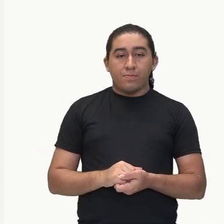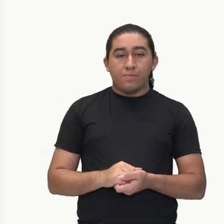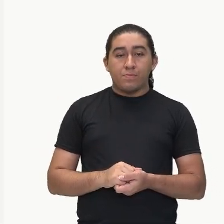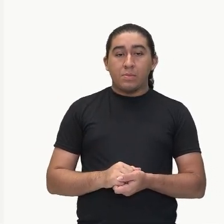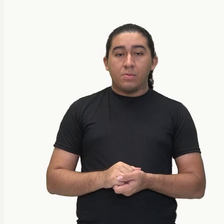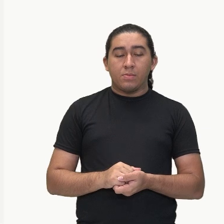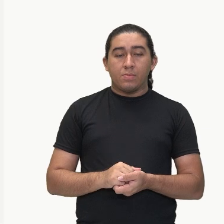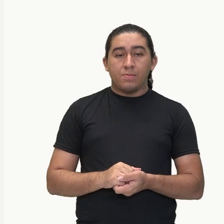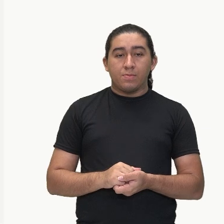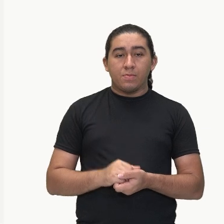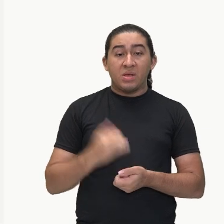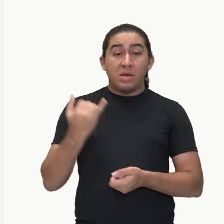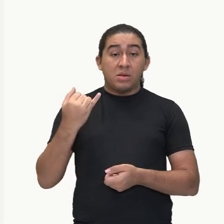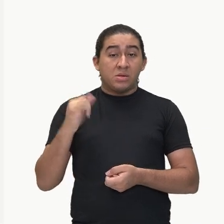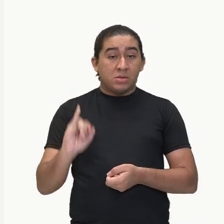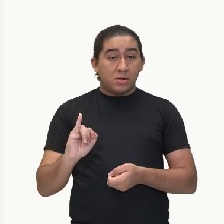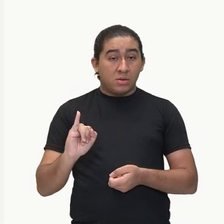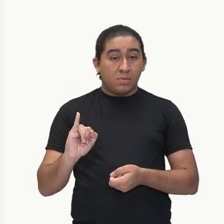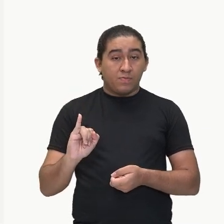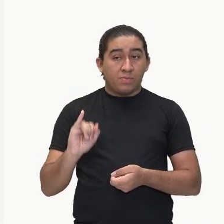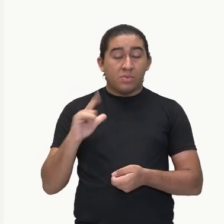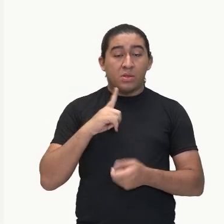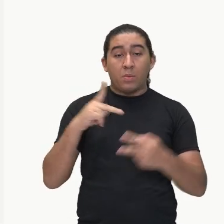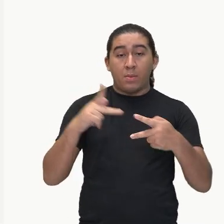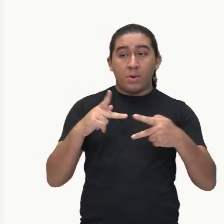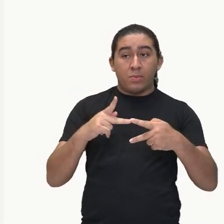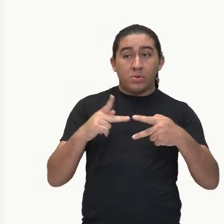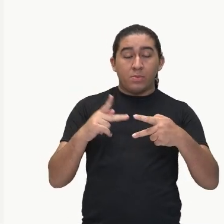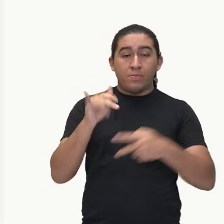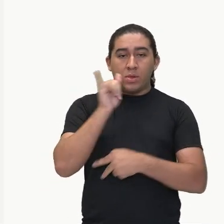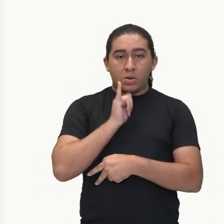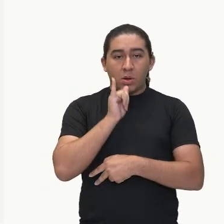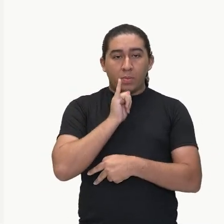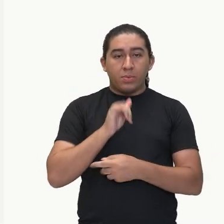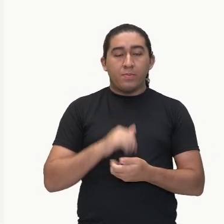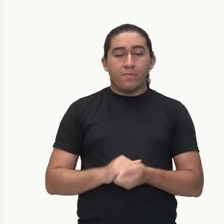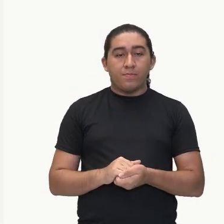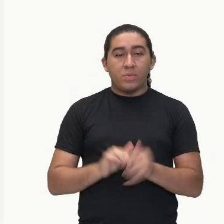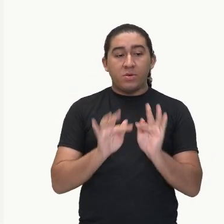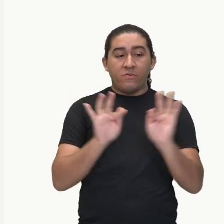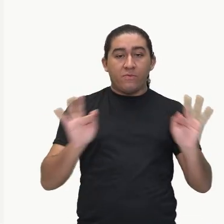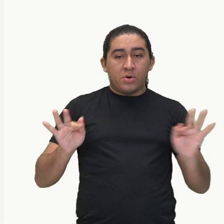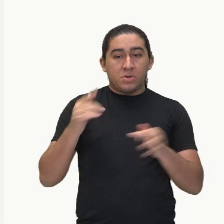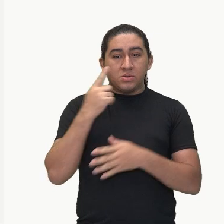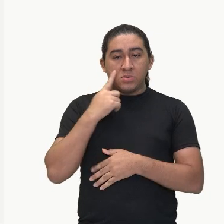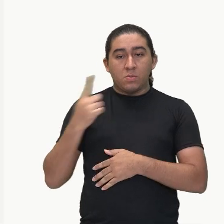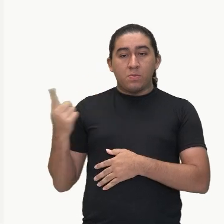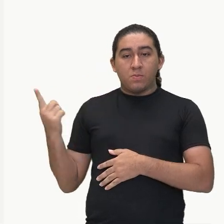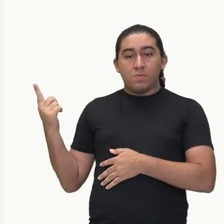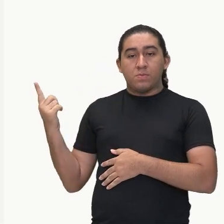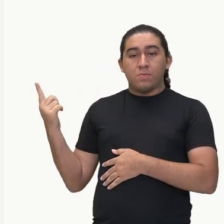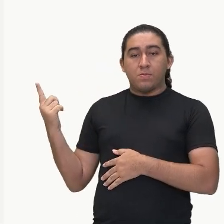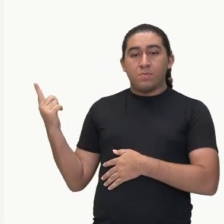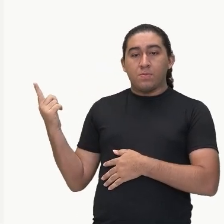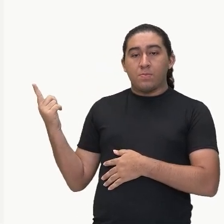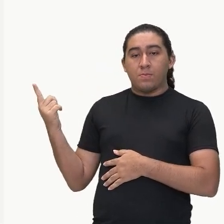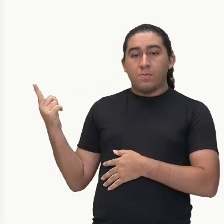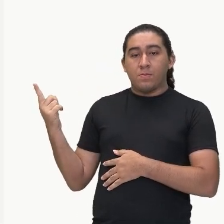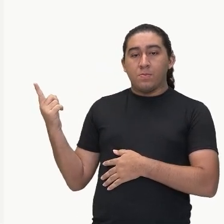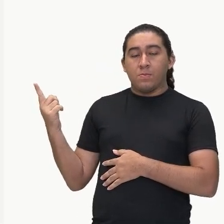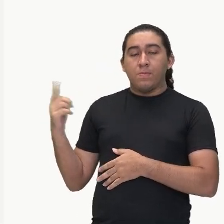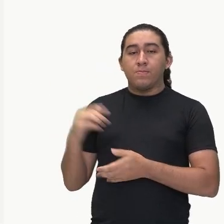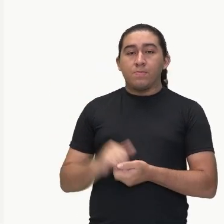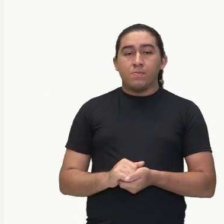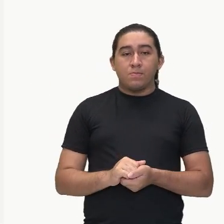quando são regidos por preposição. Exemplo, começamos a cantar. Então,